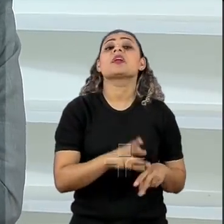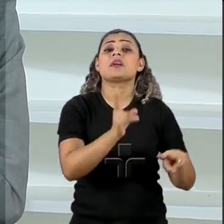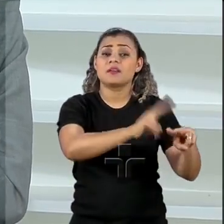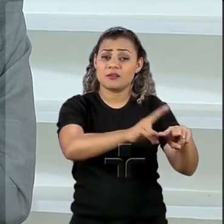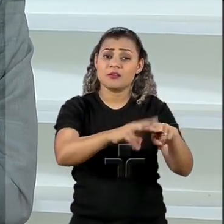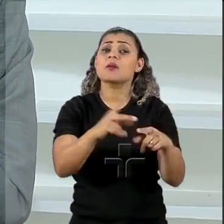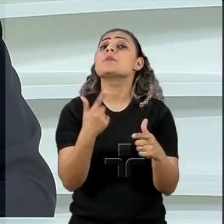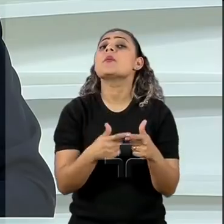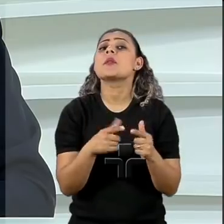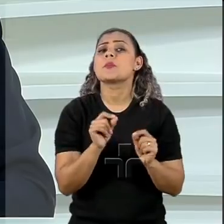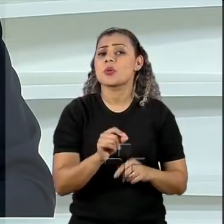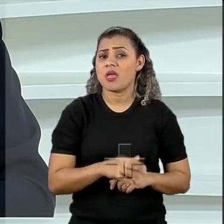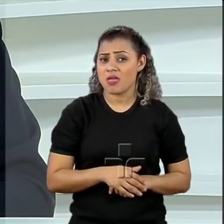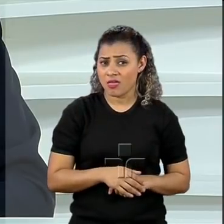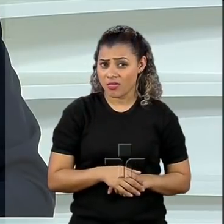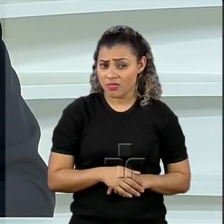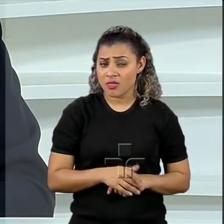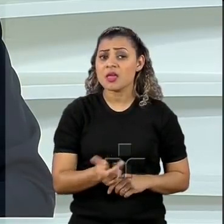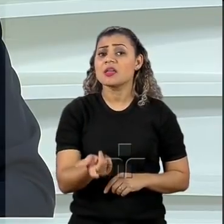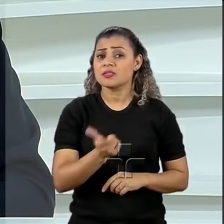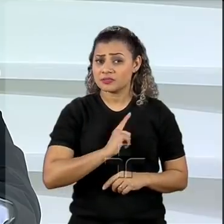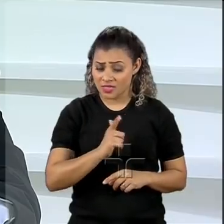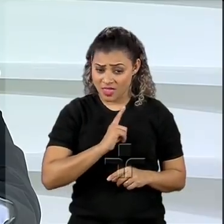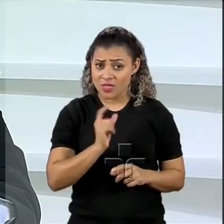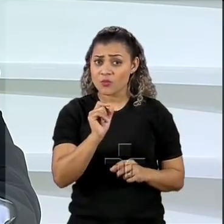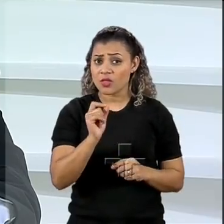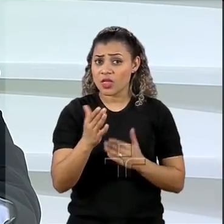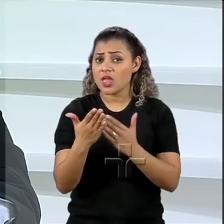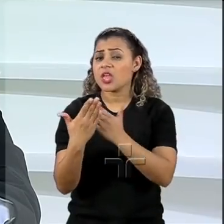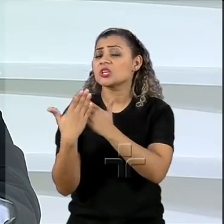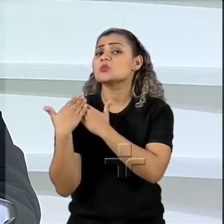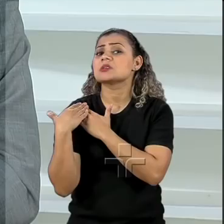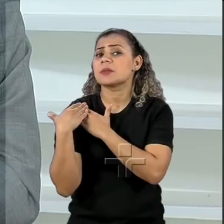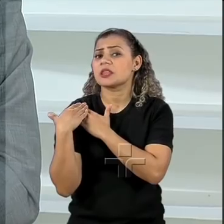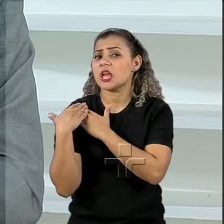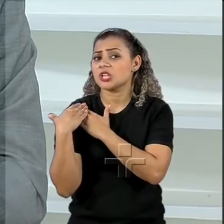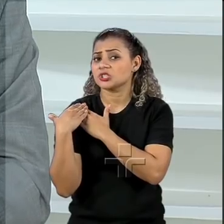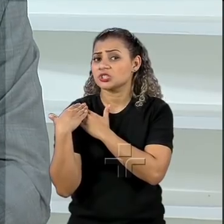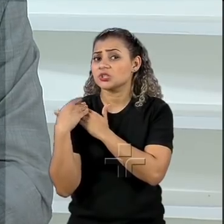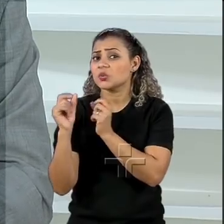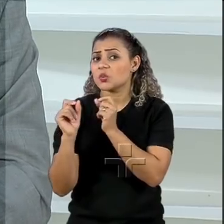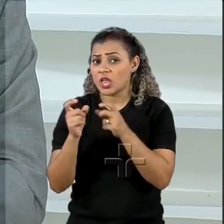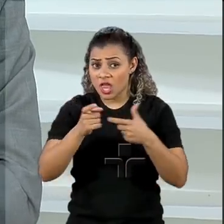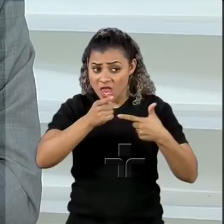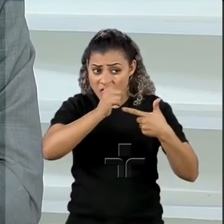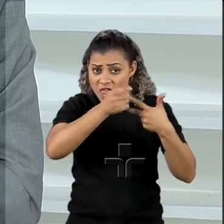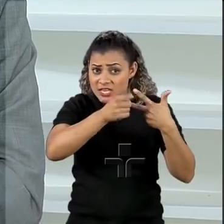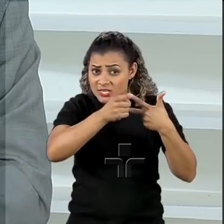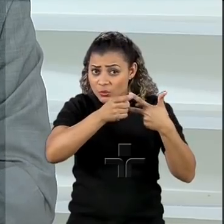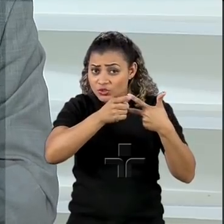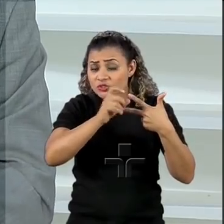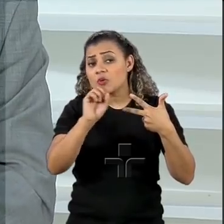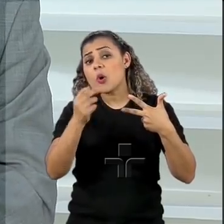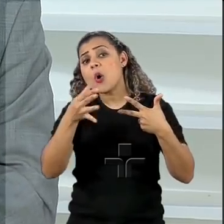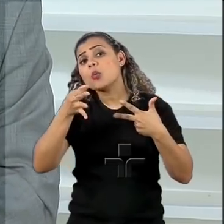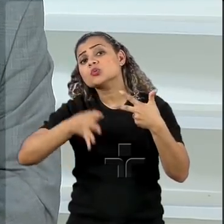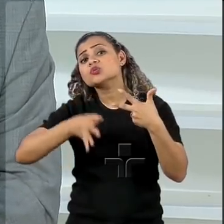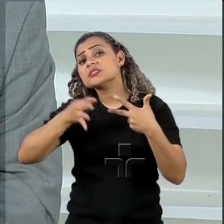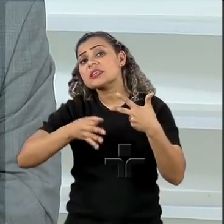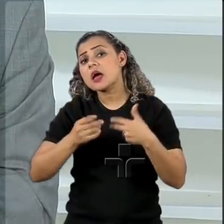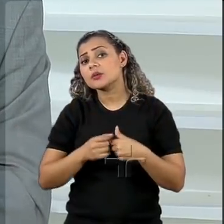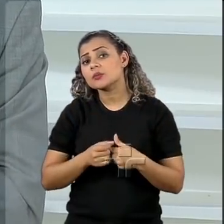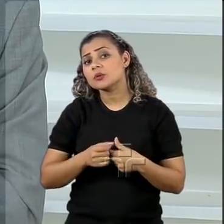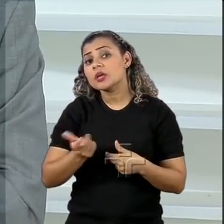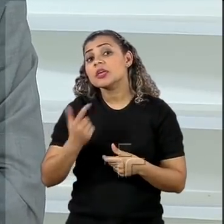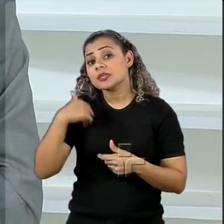problema, que é o dilema entre aquele que é responsável, qual dos dois poderes? O Poder Executivo ou o Poder Judiciário? Porque o Poder Judiciário é responsável pelo